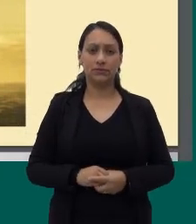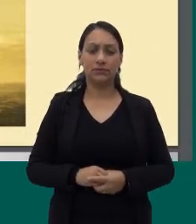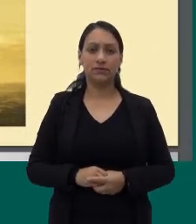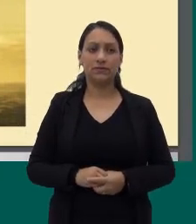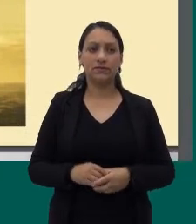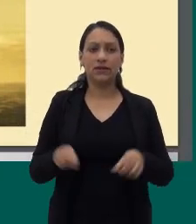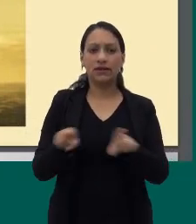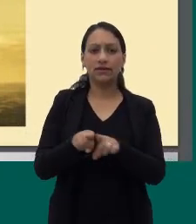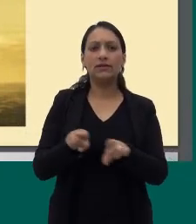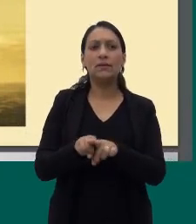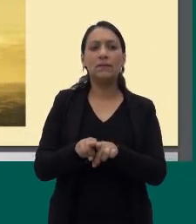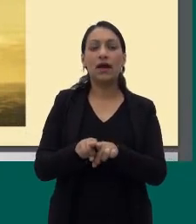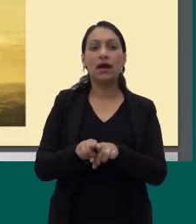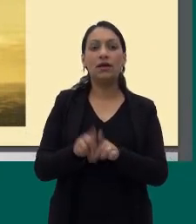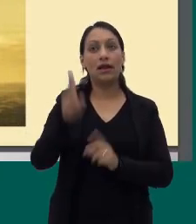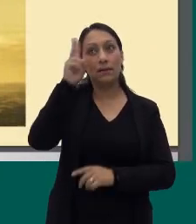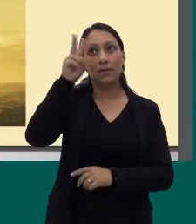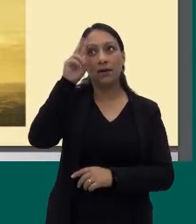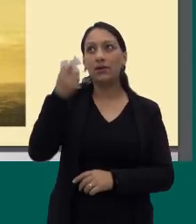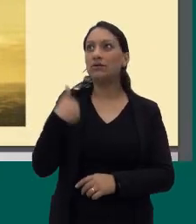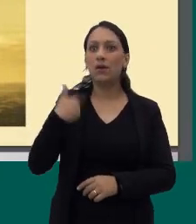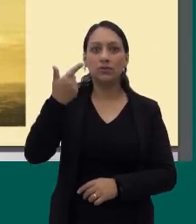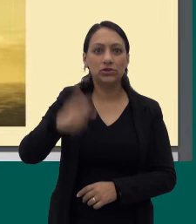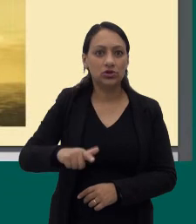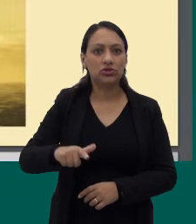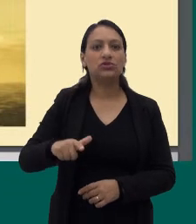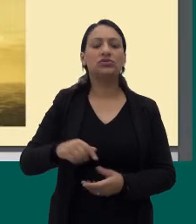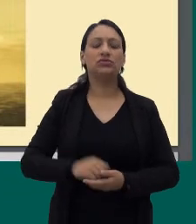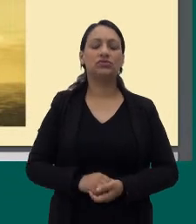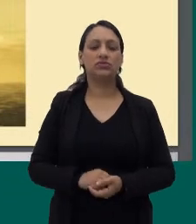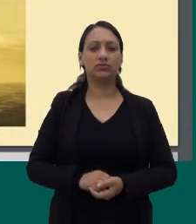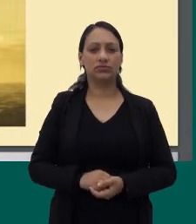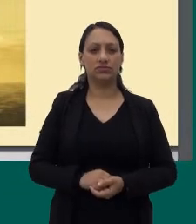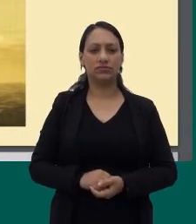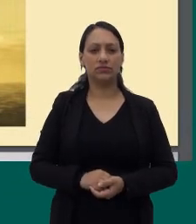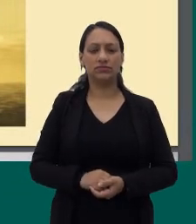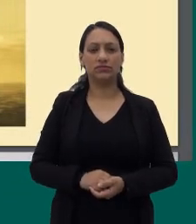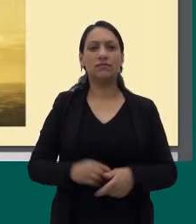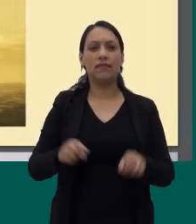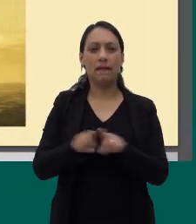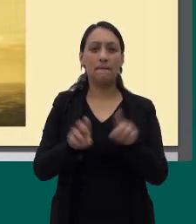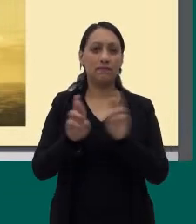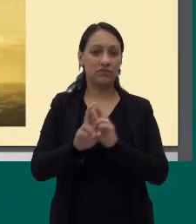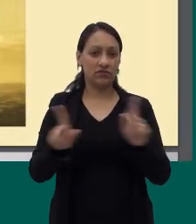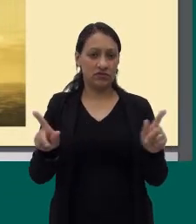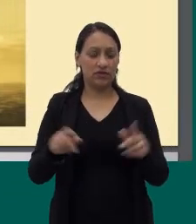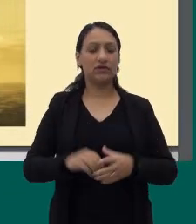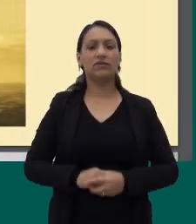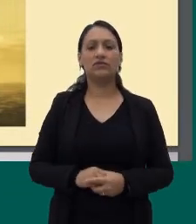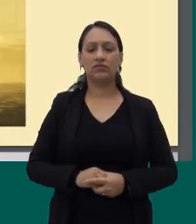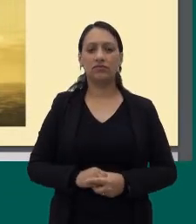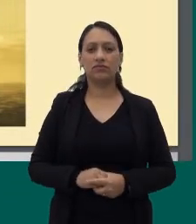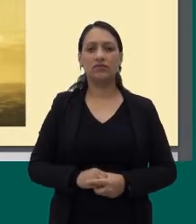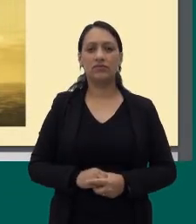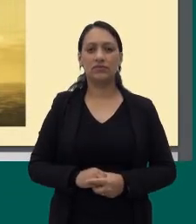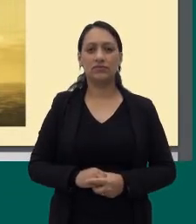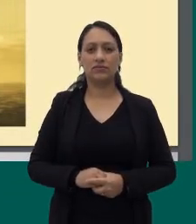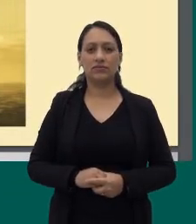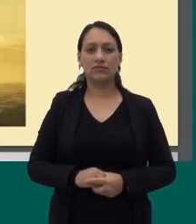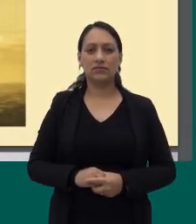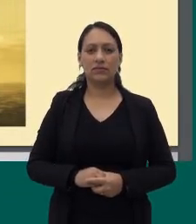Recordar para não repetir, né? E recordando. Ou repetir diferente, né? Ou repetir diferente.